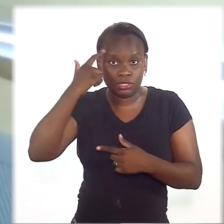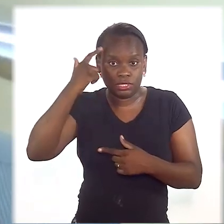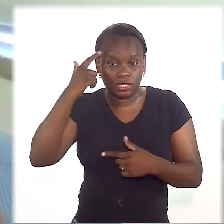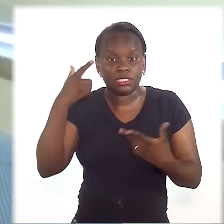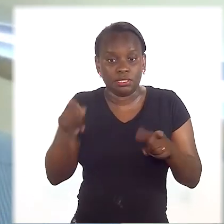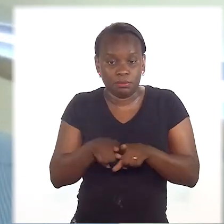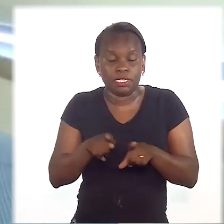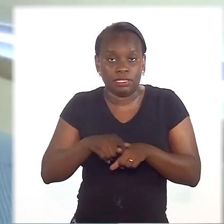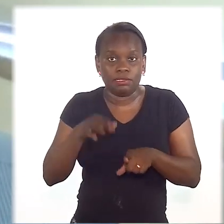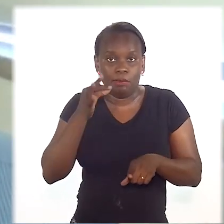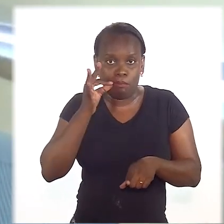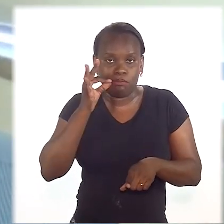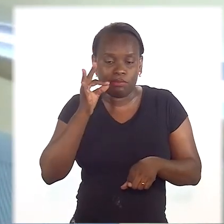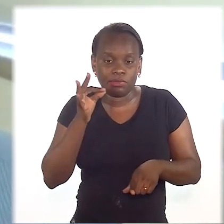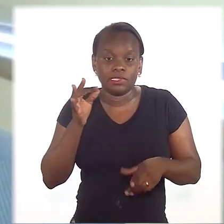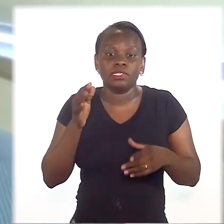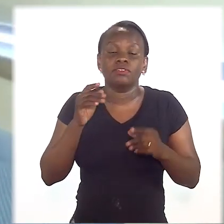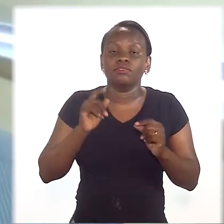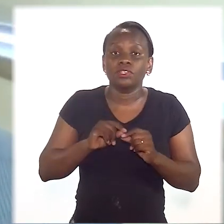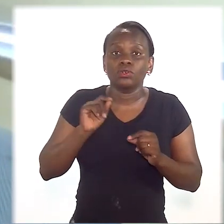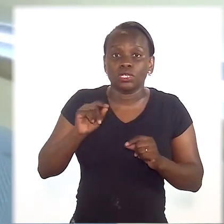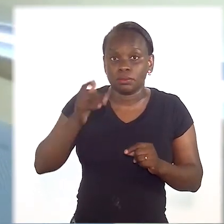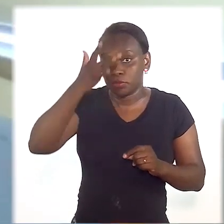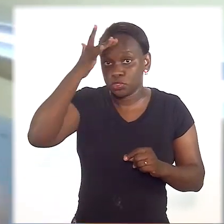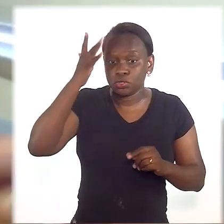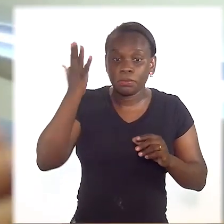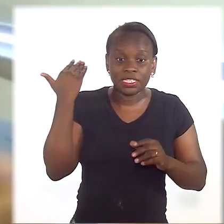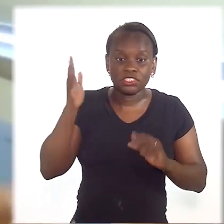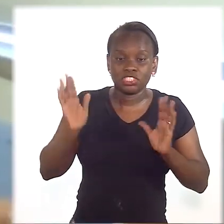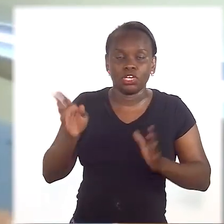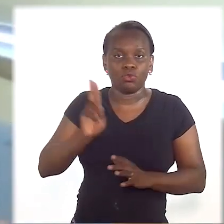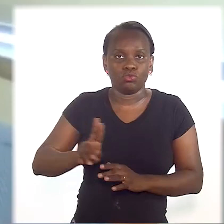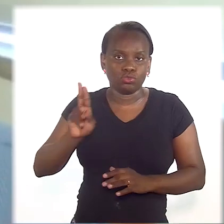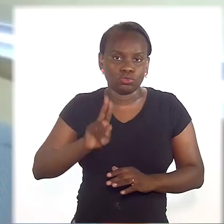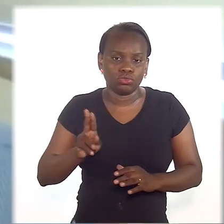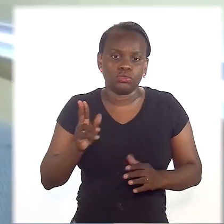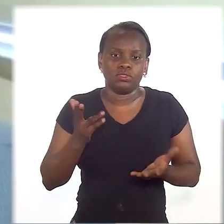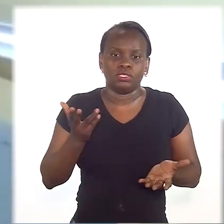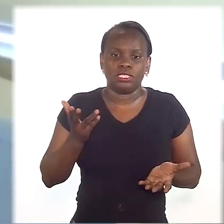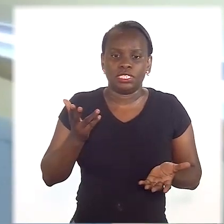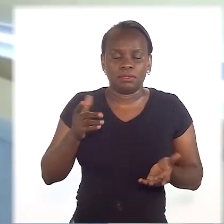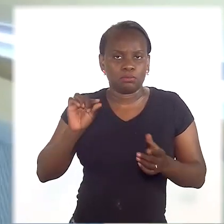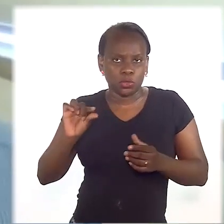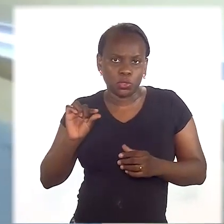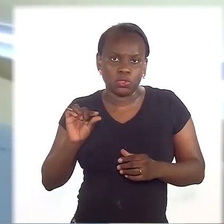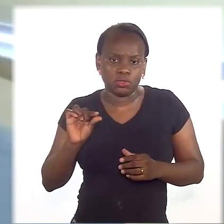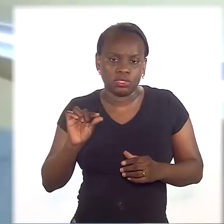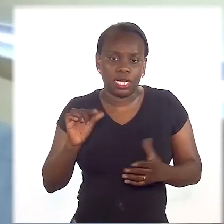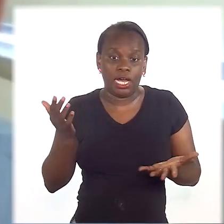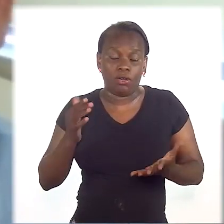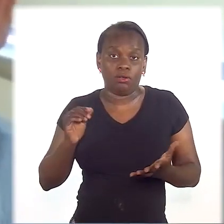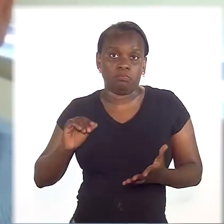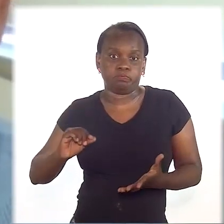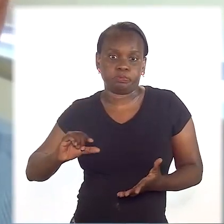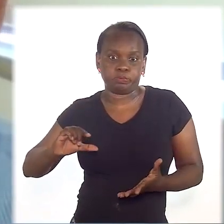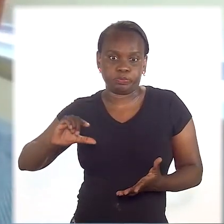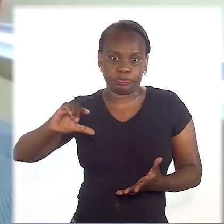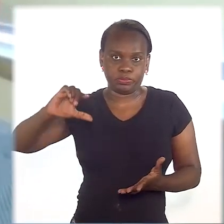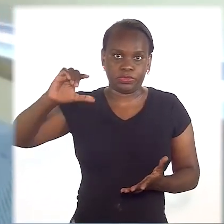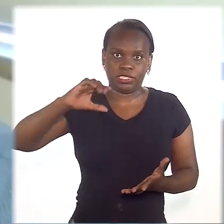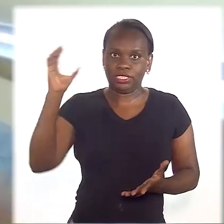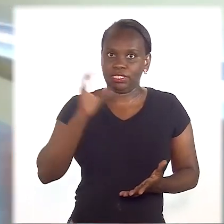psicoativas, entre elas a maconha, fez com que aqueles que já usavam de uma forma até menor